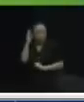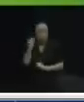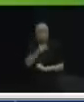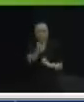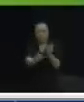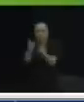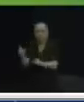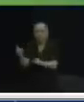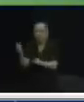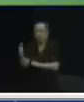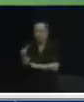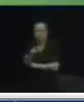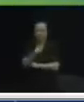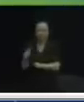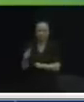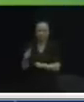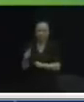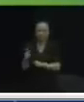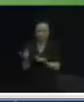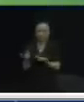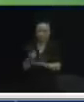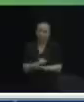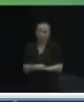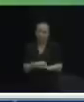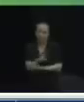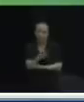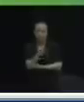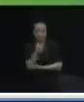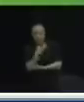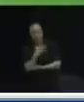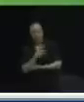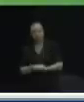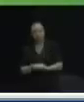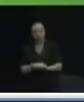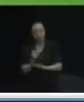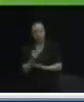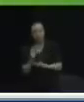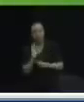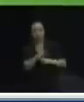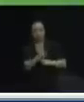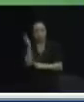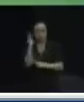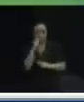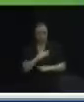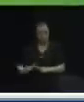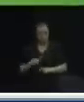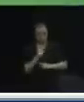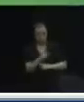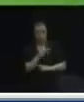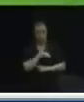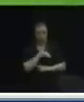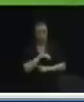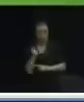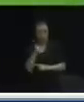ex-presidente agora candidato né Depois de uma manobra ativista do STF o Lula e no entanto depois